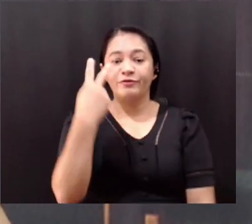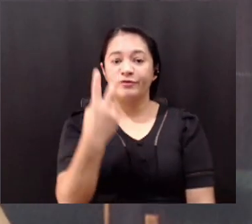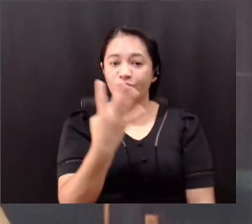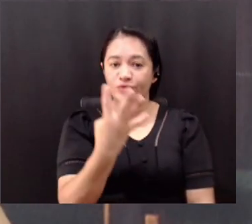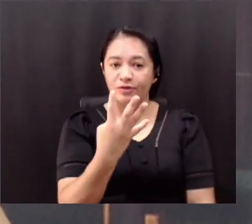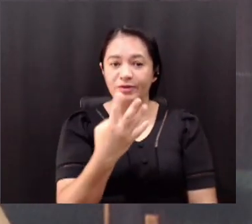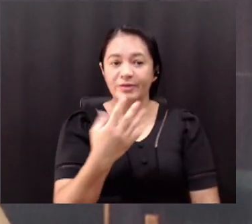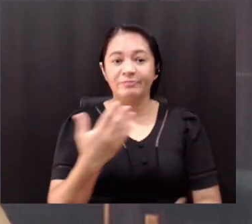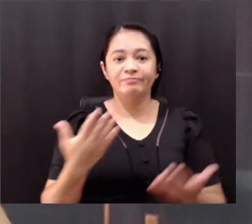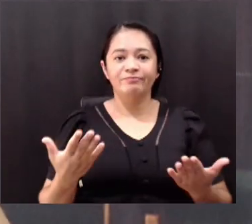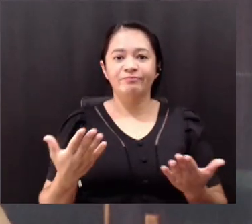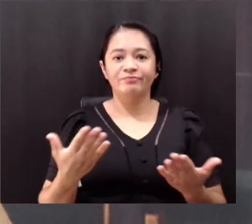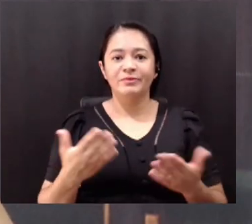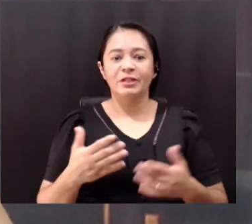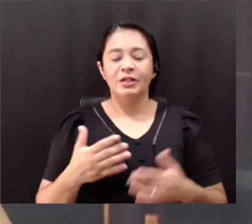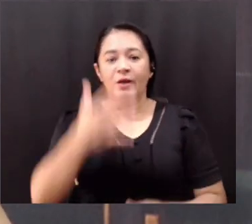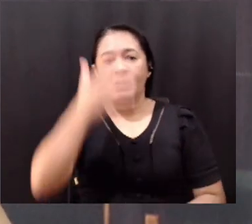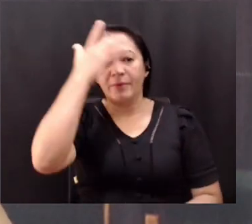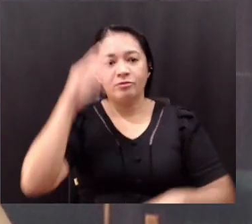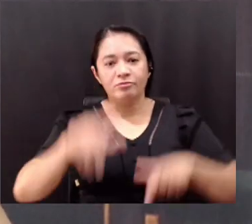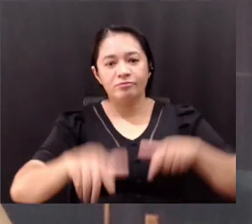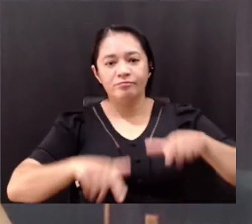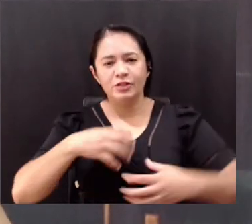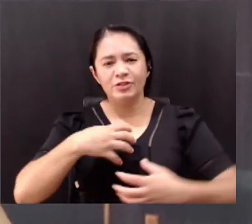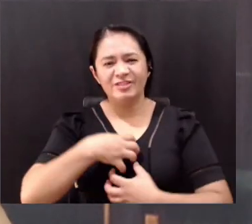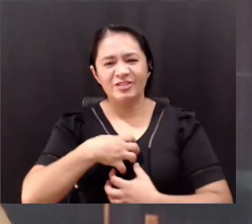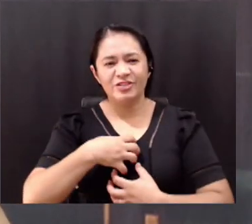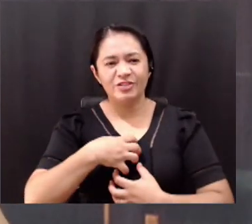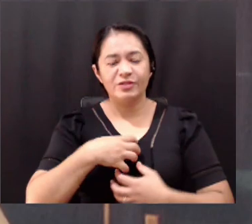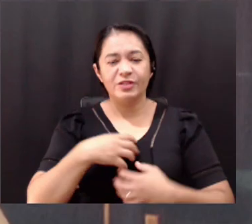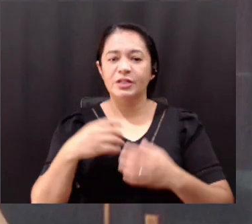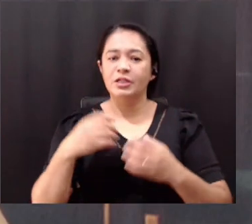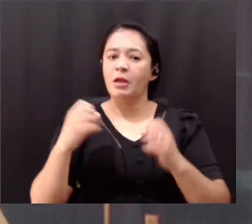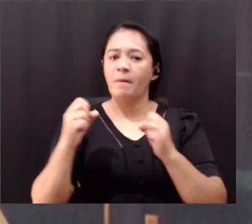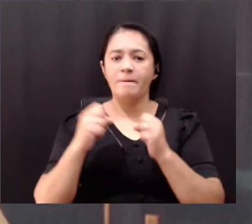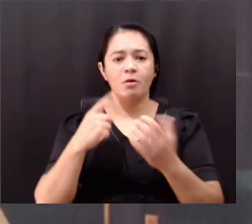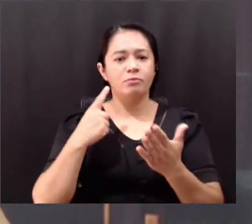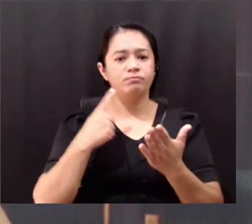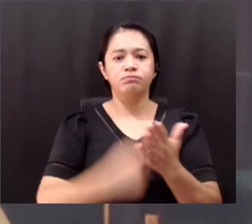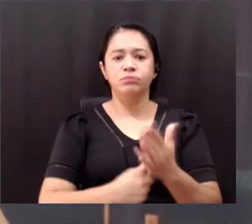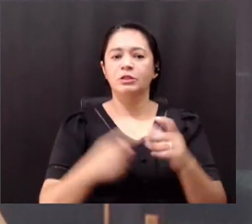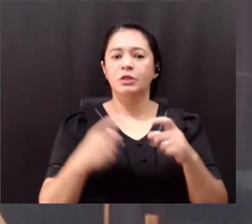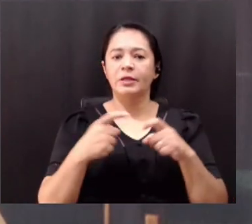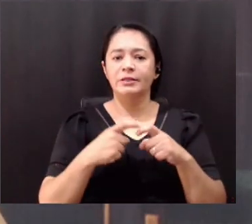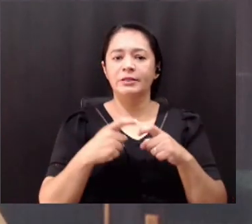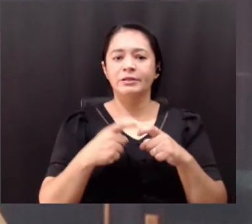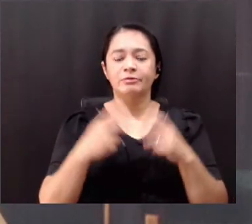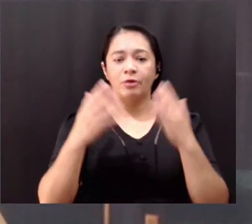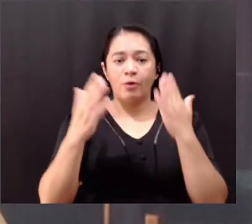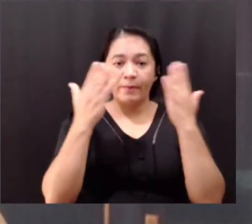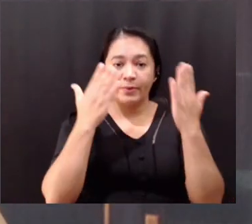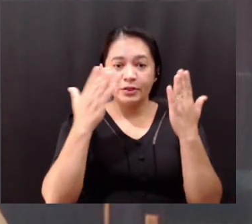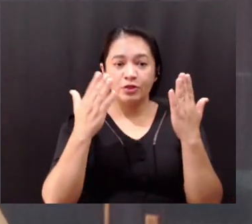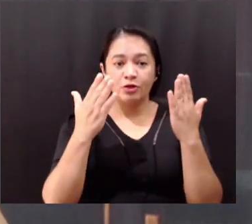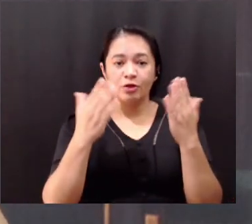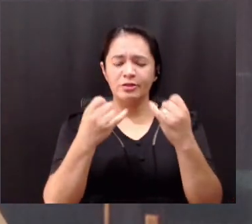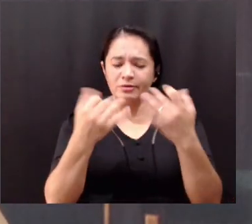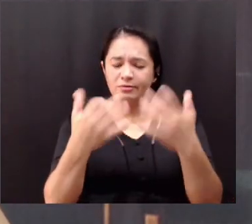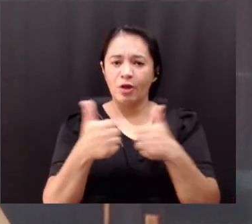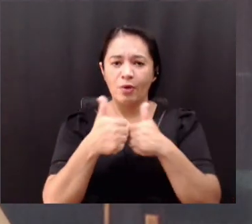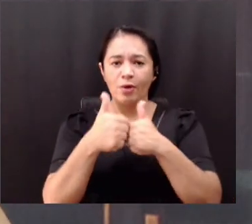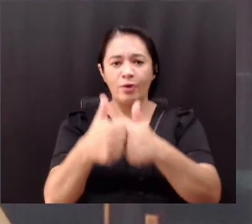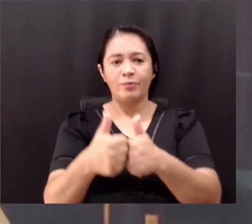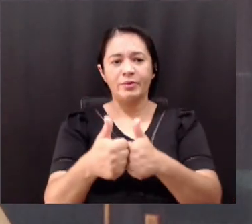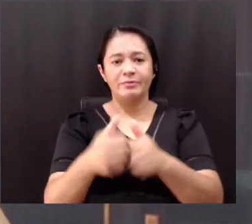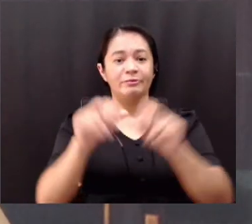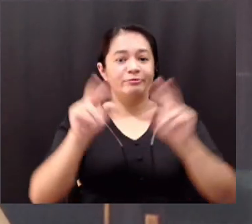um estresse, ele tem acesso a agendar uma consulta com o psicólogo para falar sobre aquilo, para fazer um acompanhamento sobre aquilo. E a empresa